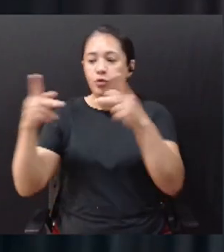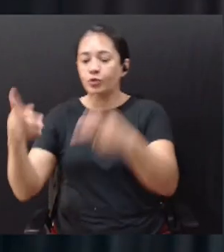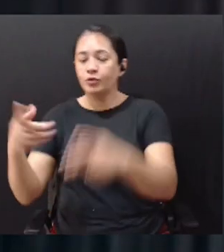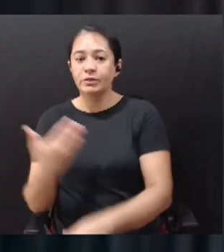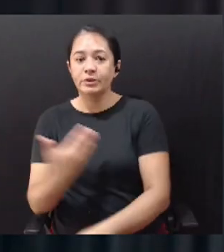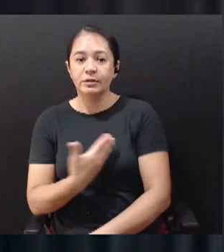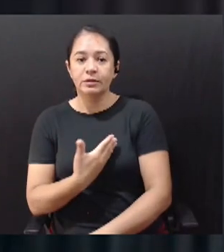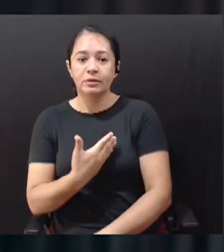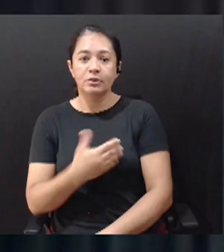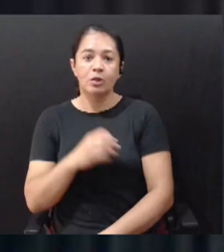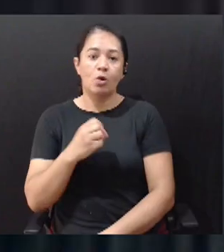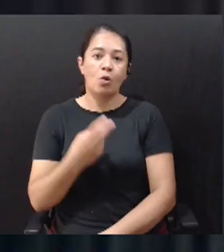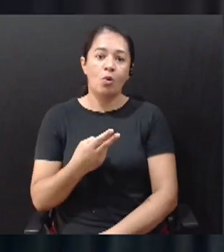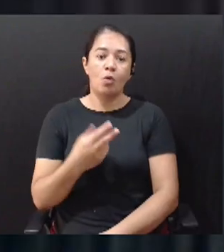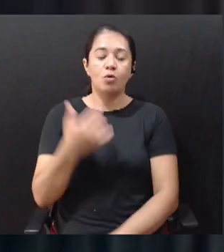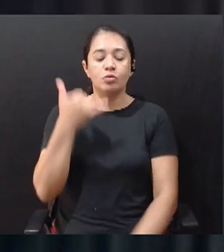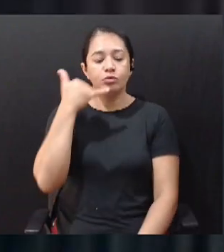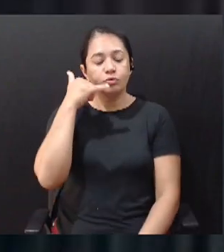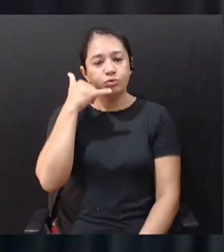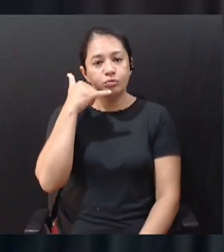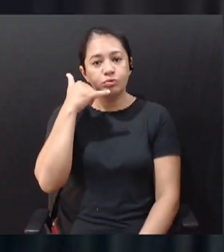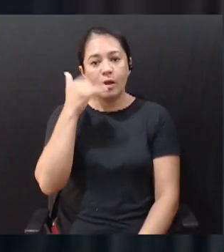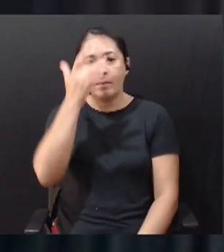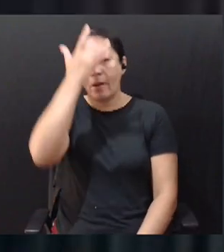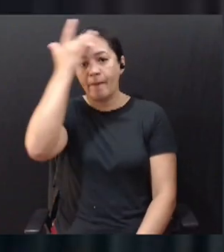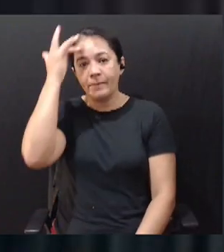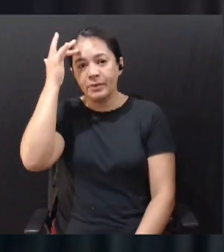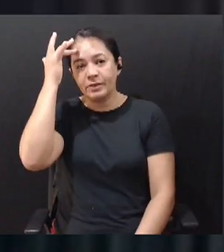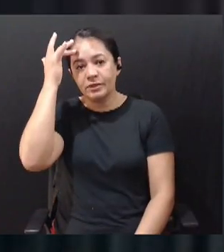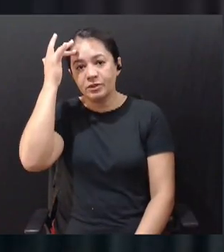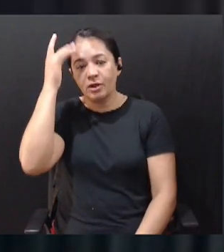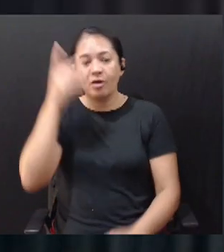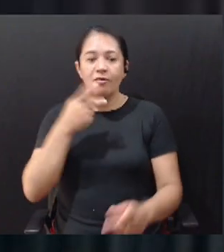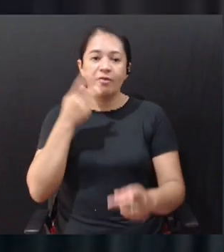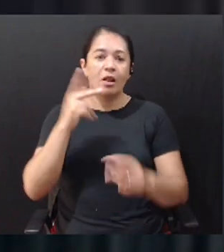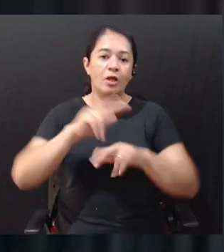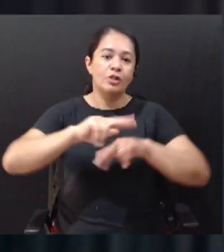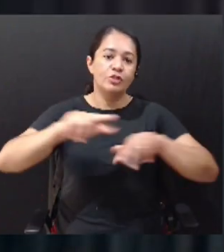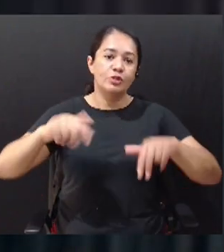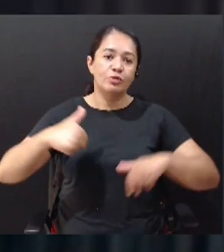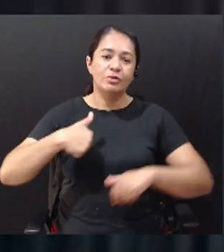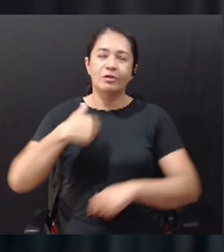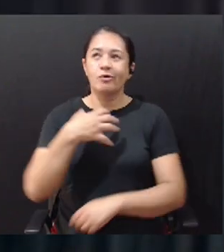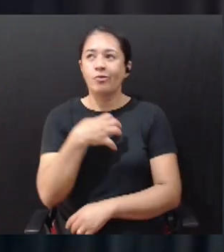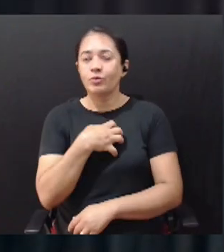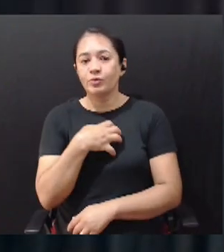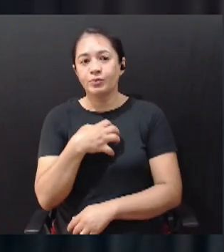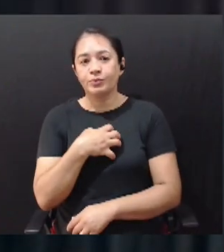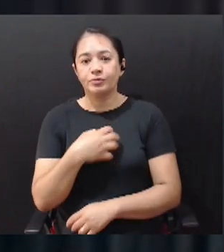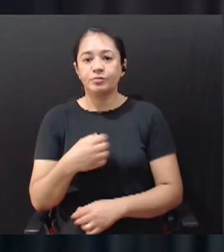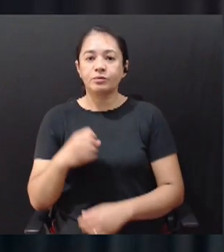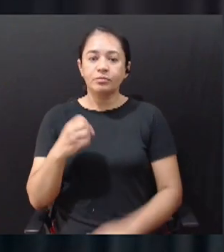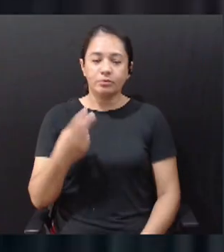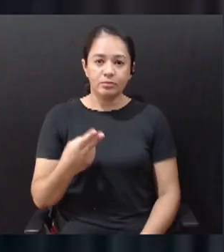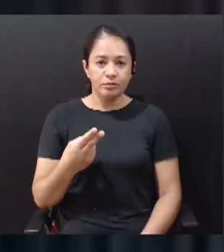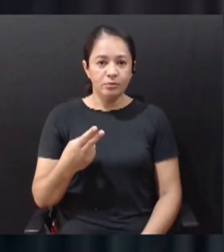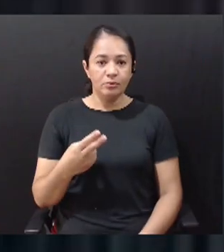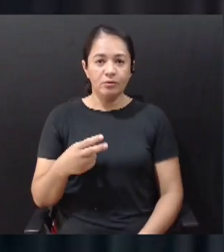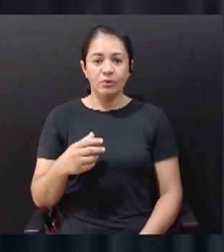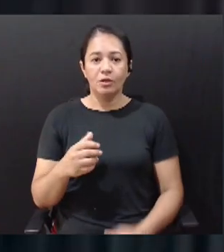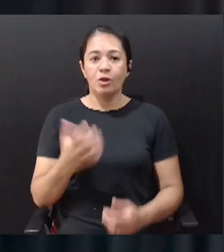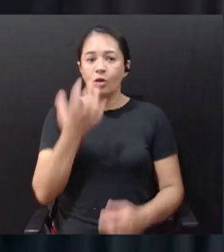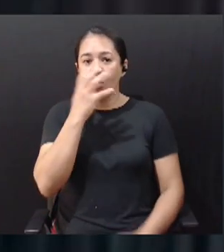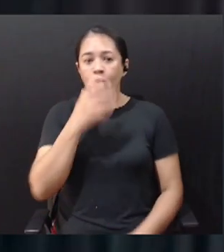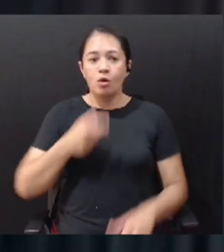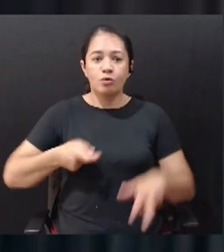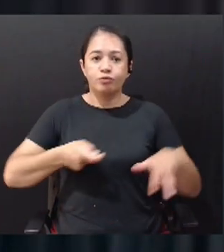uma ligação para alguém, falar sobre coisas que eu estou sentindo, ou eu vou andar com o meu cachorro e estar presente ali